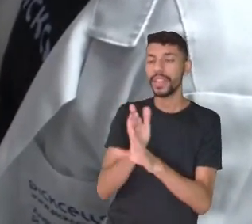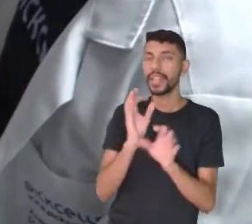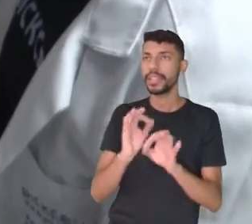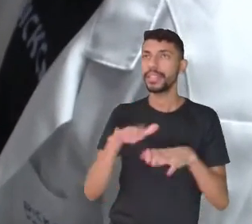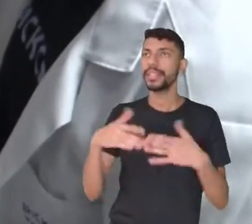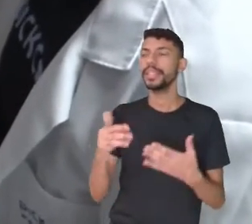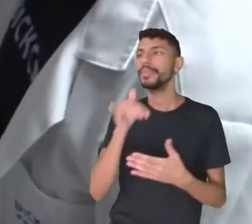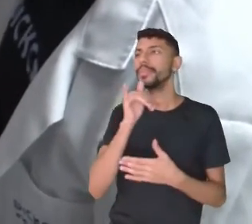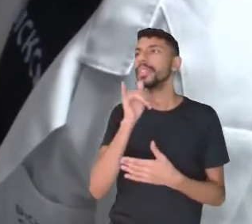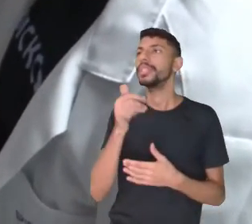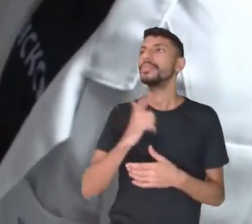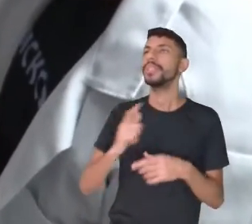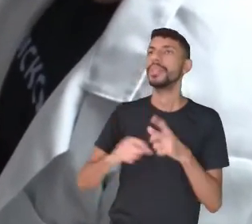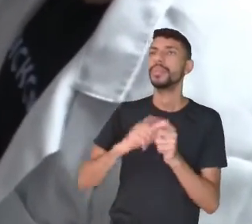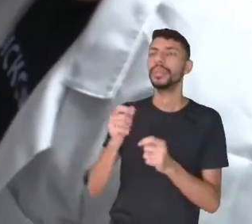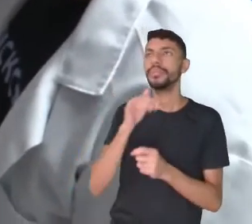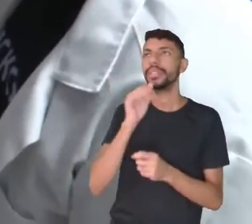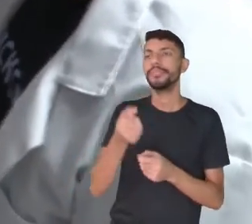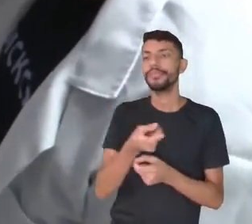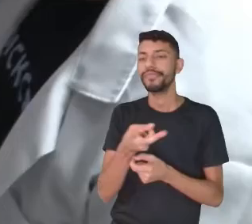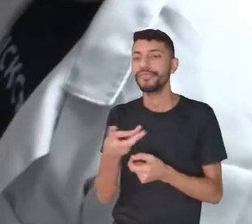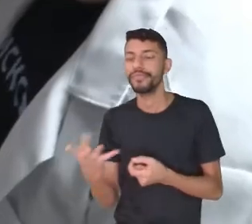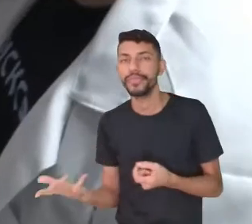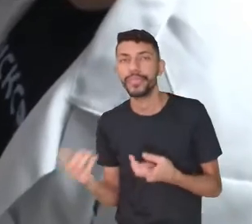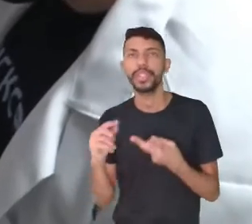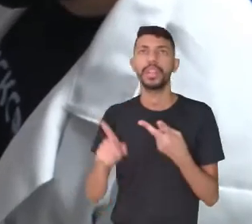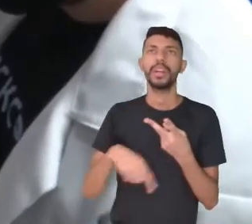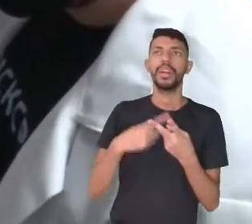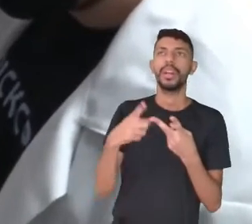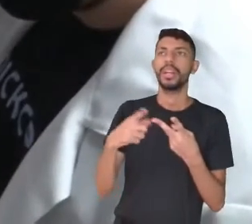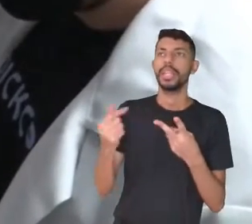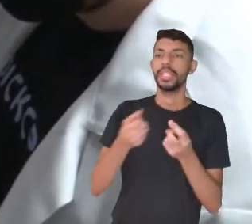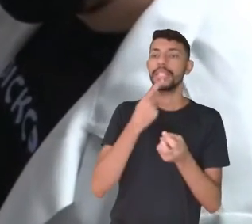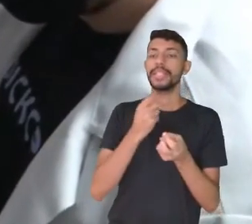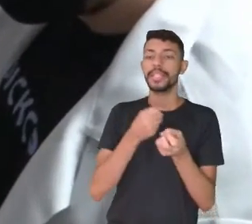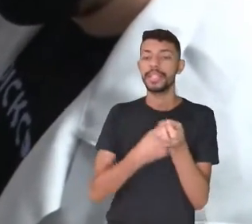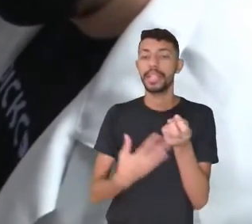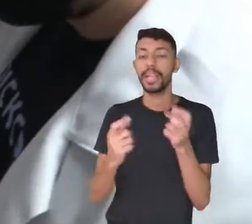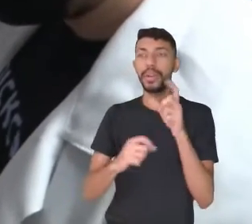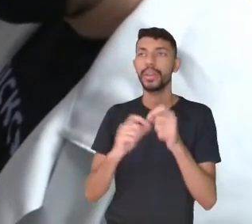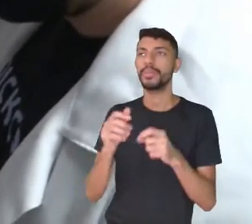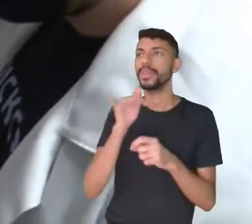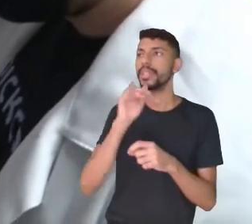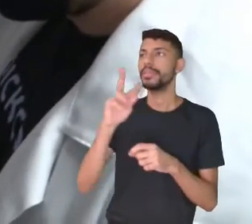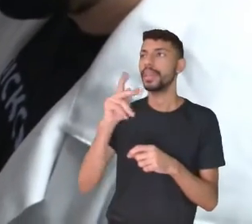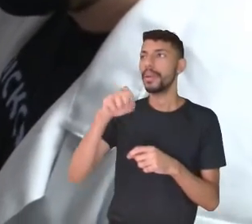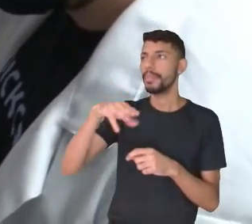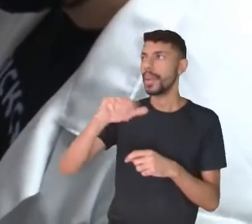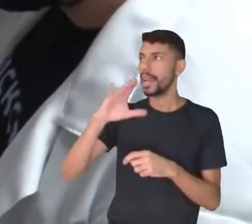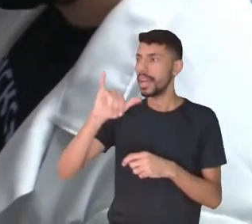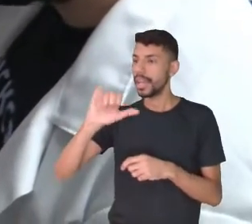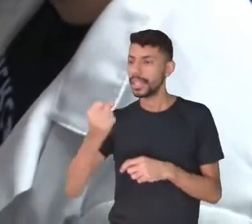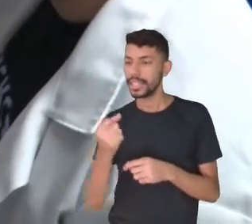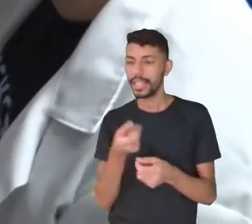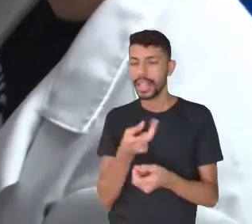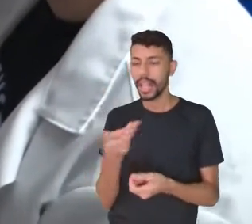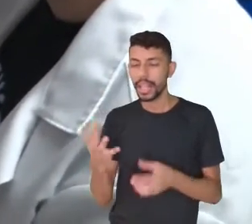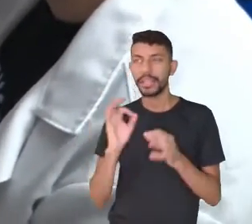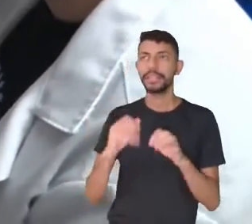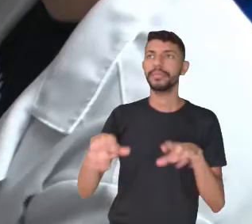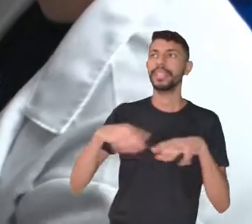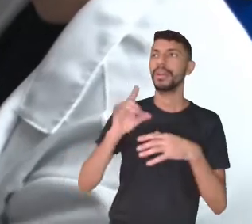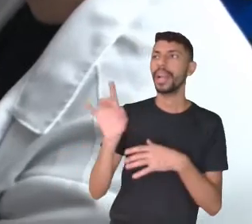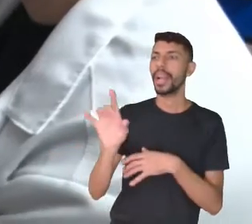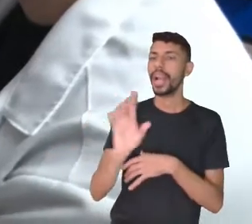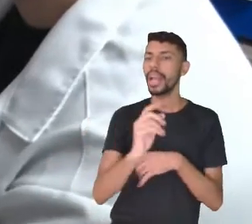parasitológico, a contagem dos ovos dos eumintos, no caso de sangue, contar as hemácias, leucócitos. Então para cada tipo de amostra a gente tem